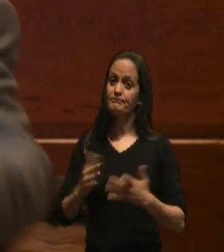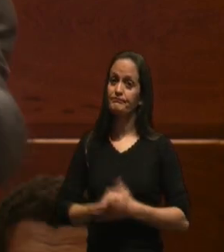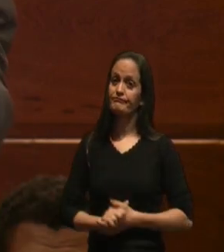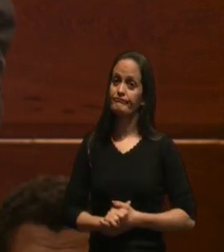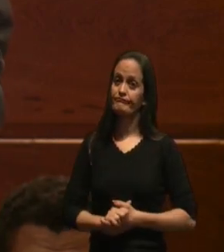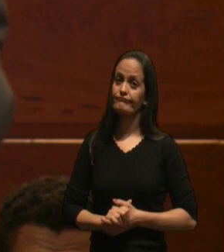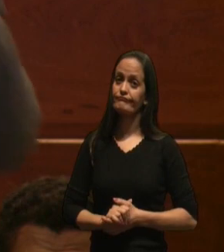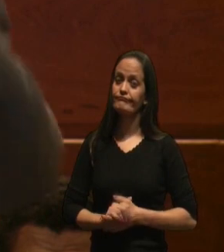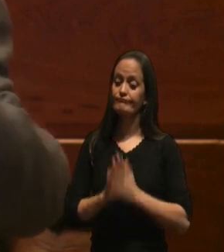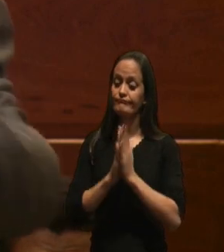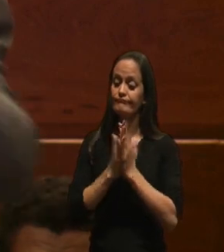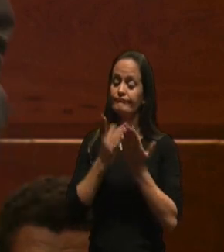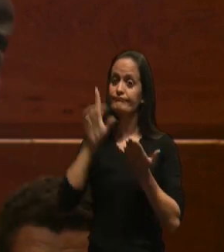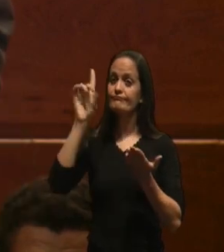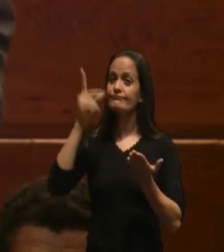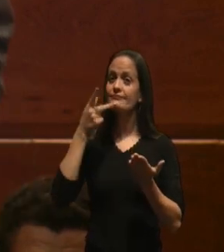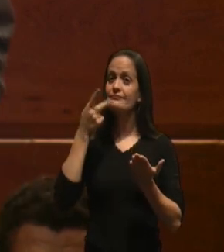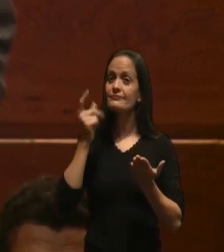que